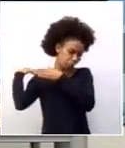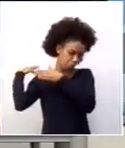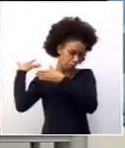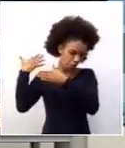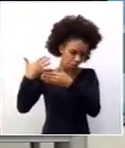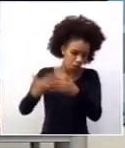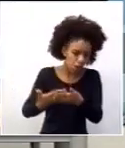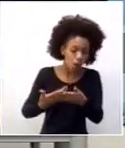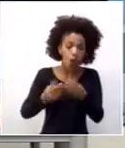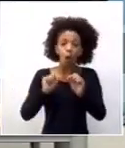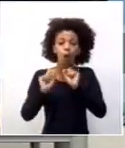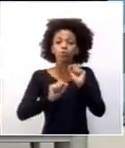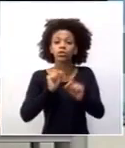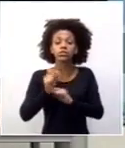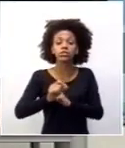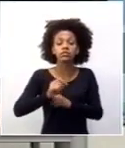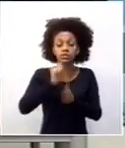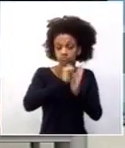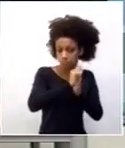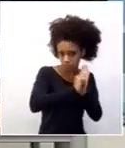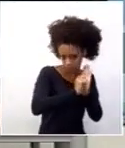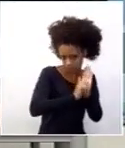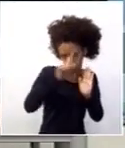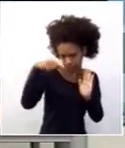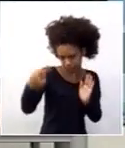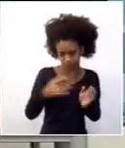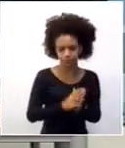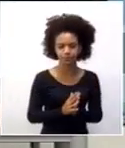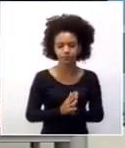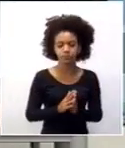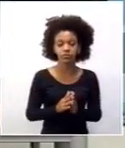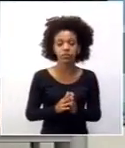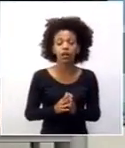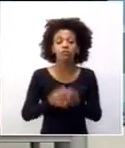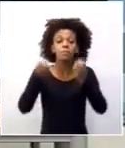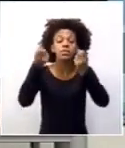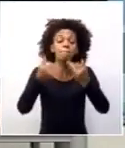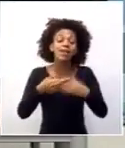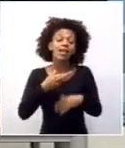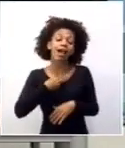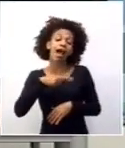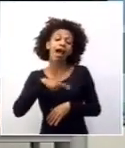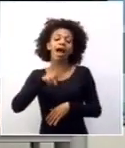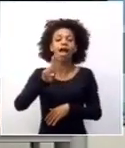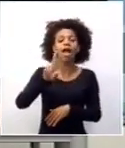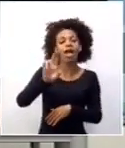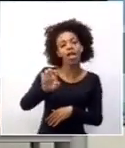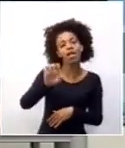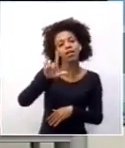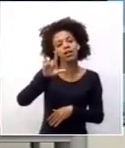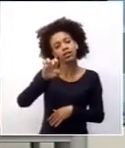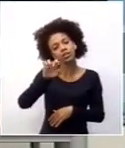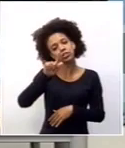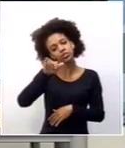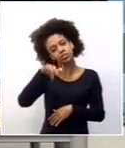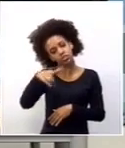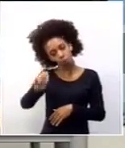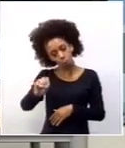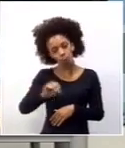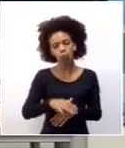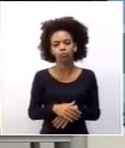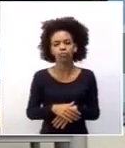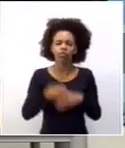egípcios escreviam, tá bom? Vamos falar um pouco de religião. A gente já falou brevemente ali, quando eu comentei um pouco